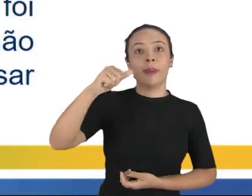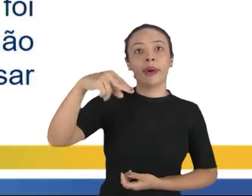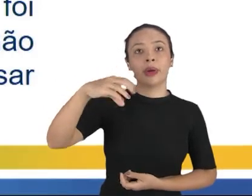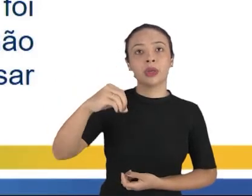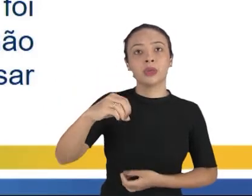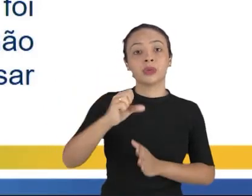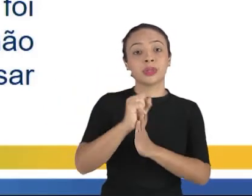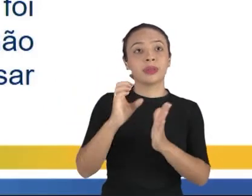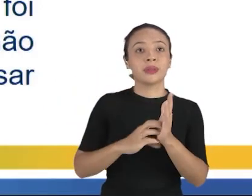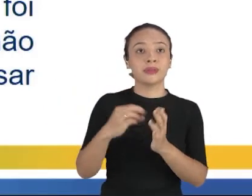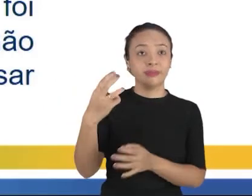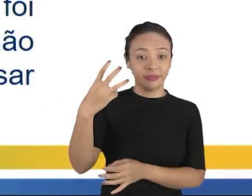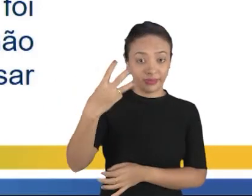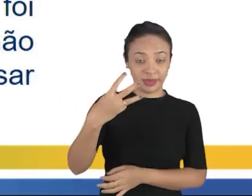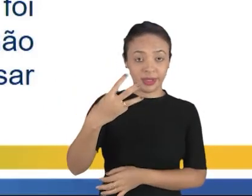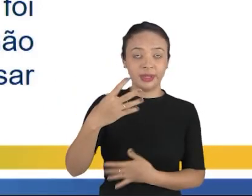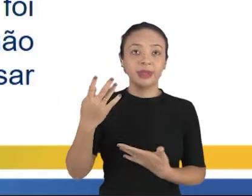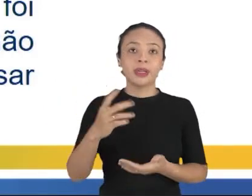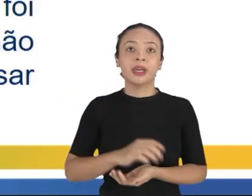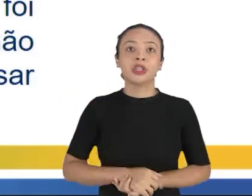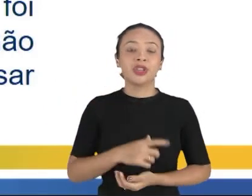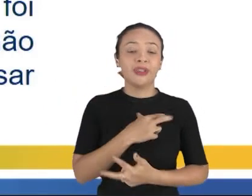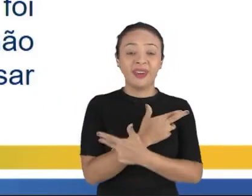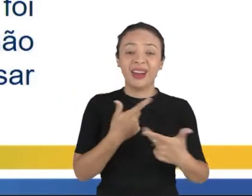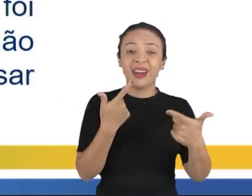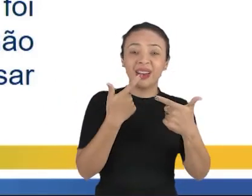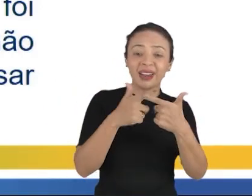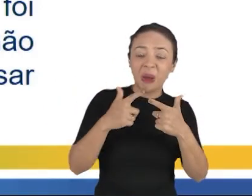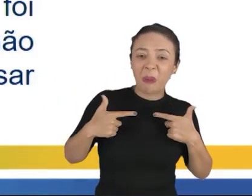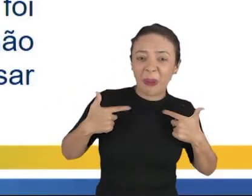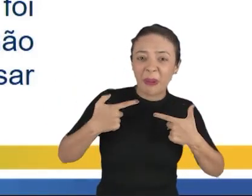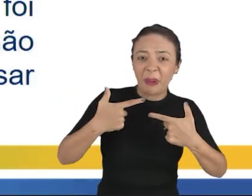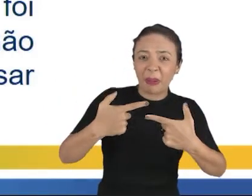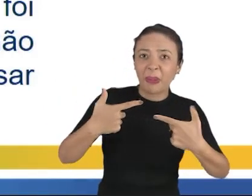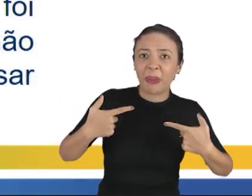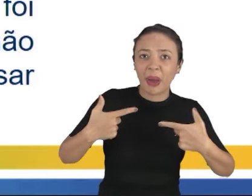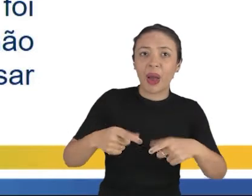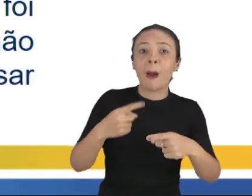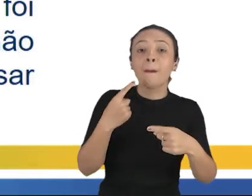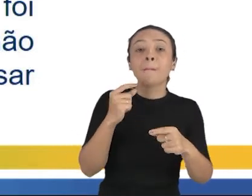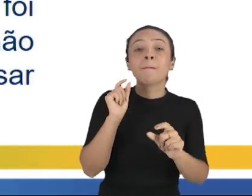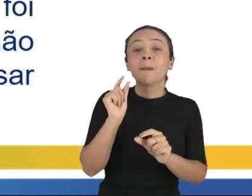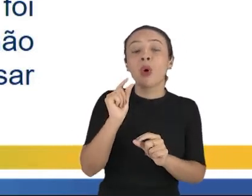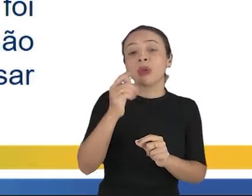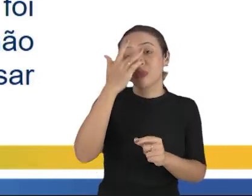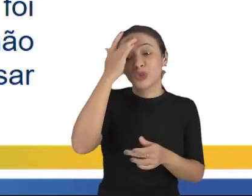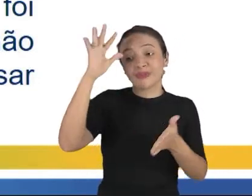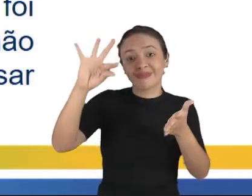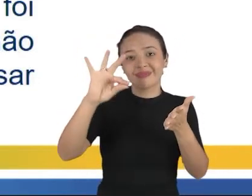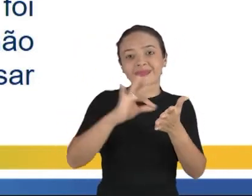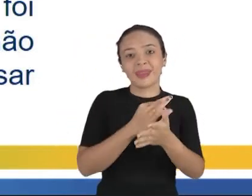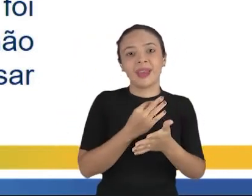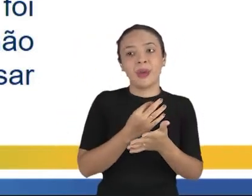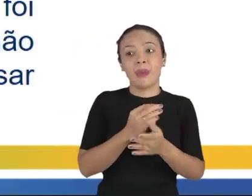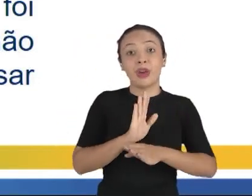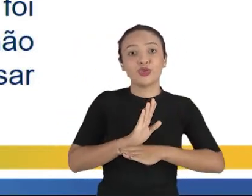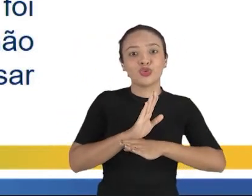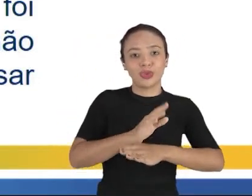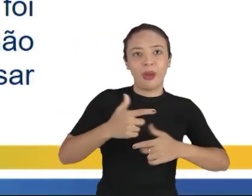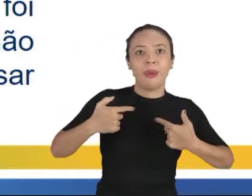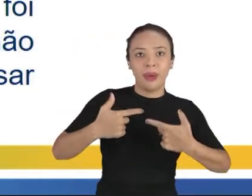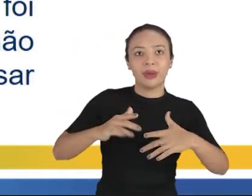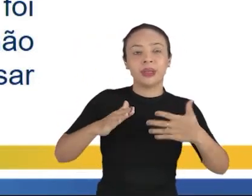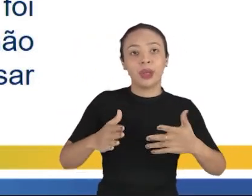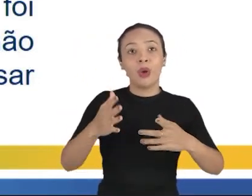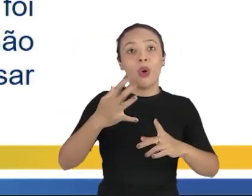Na época, o Império estava envolvido em muitas guerras e poucos se alistavam como soldados para ajudar nas batalhas. O imperador